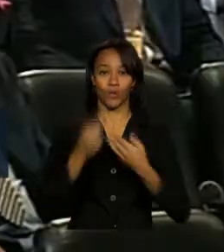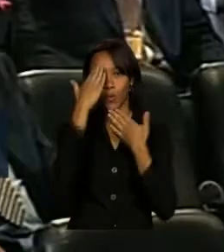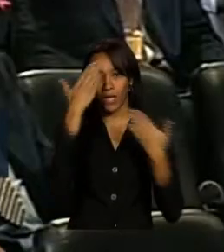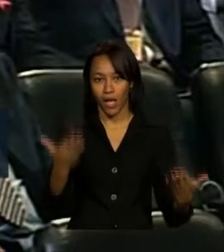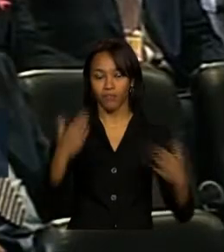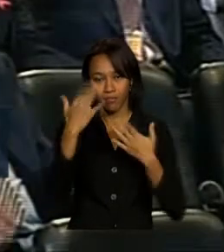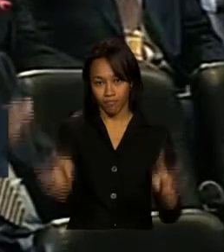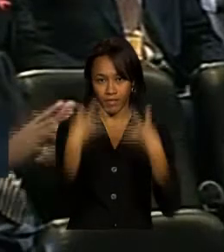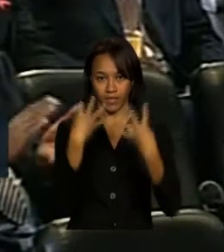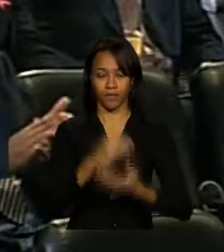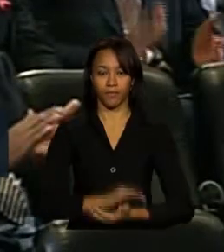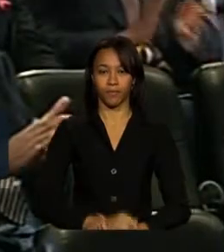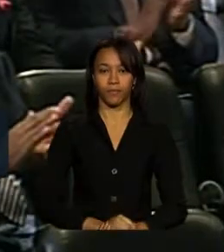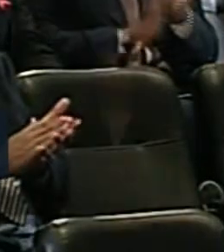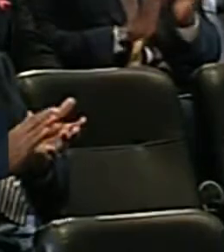obrigado pela atenção.